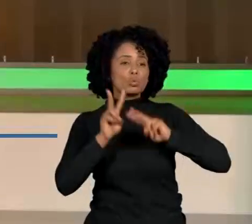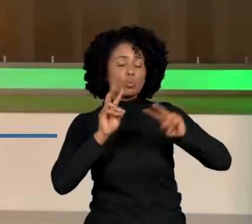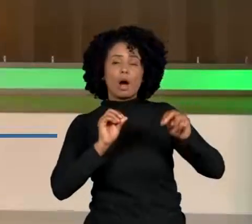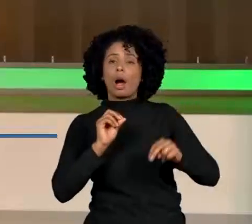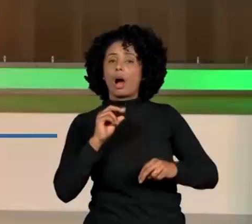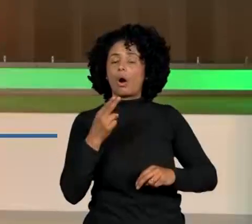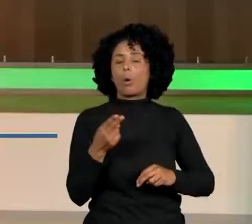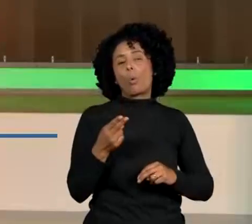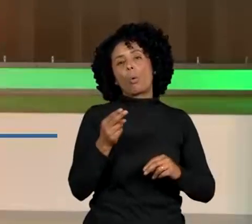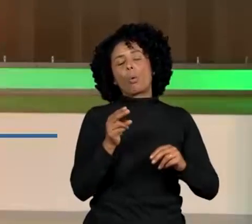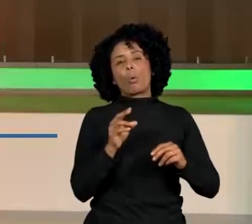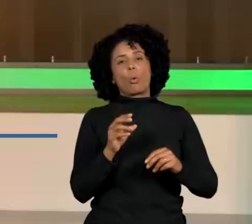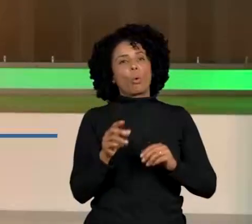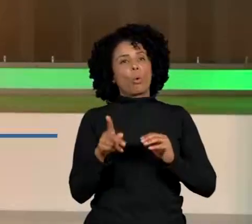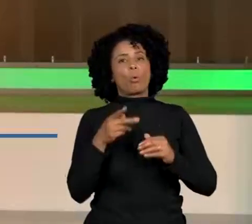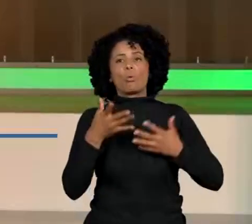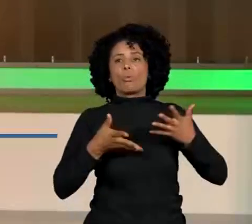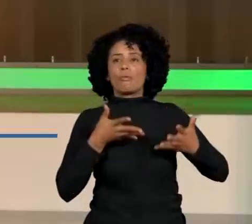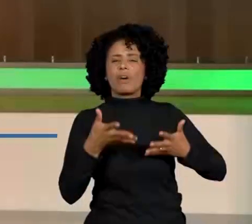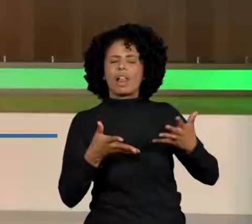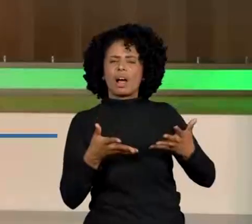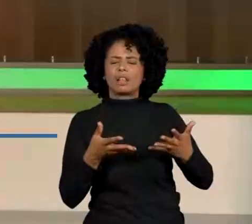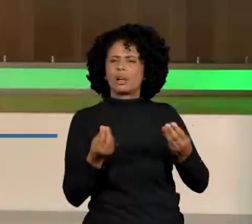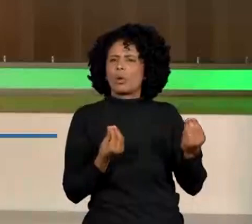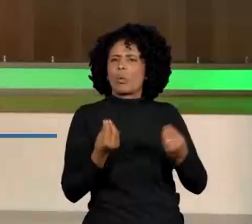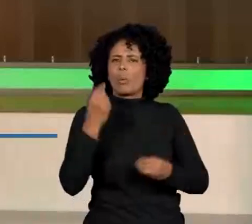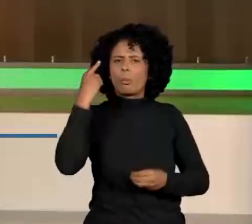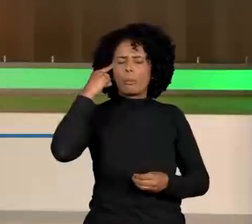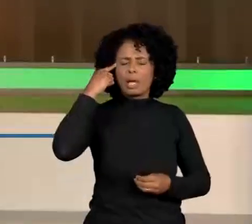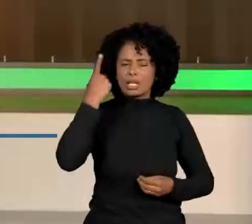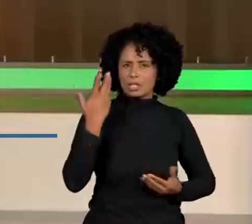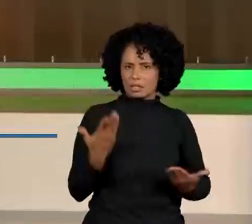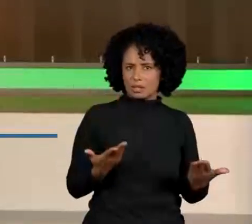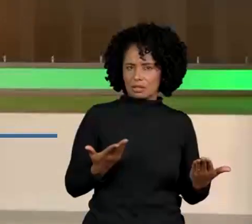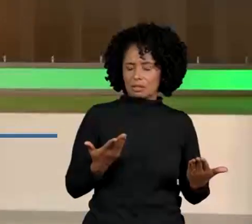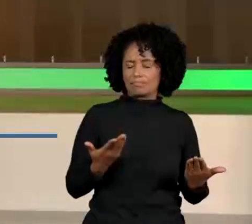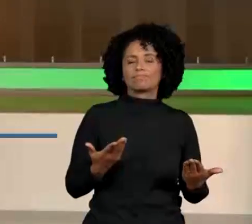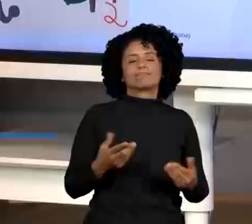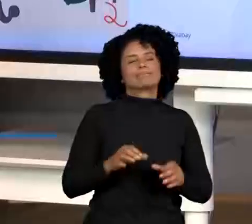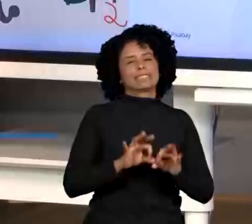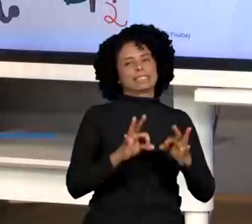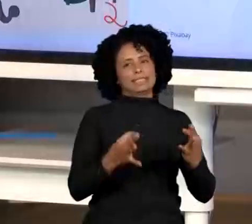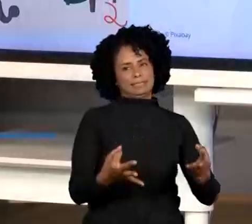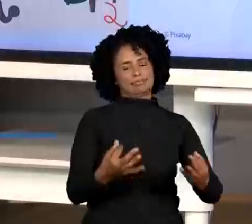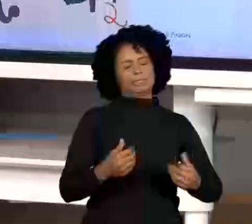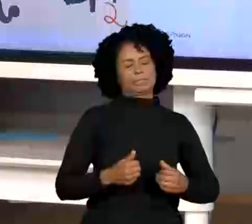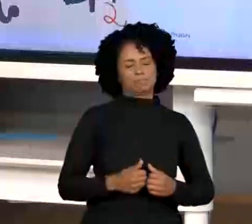agora? Como que a gente pensa nisso? É muito simples, vem cá.